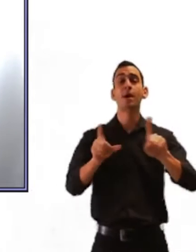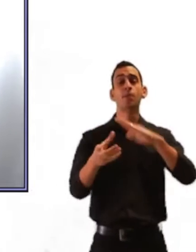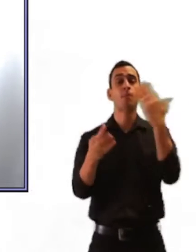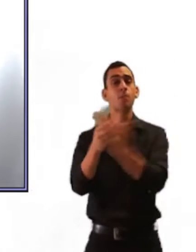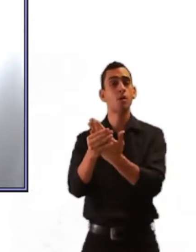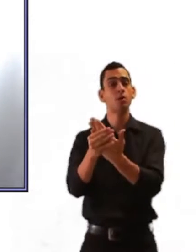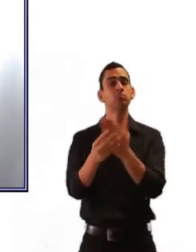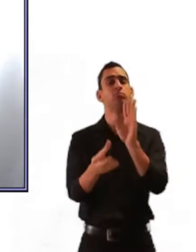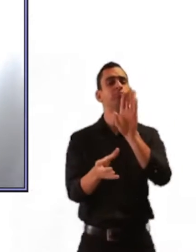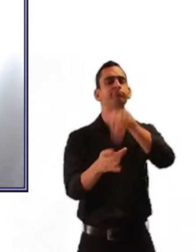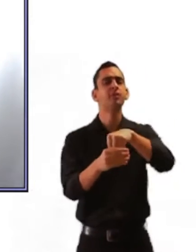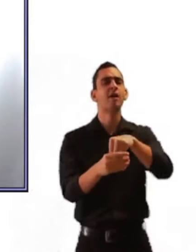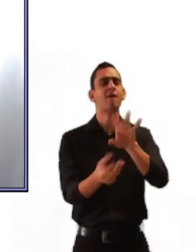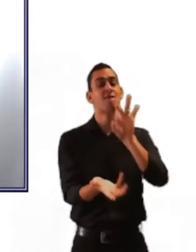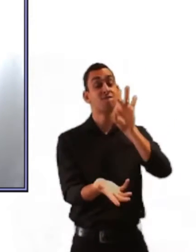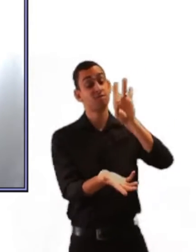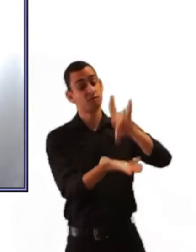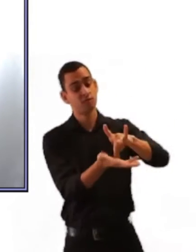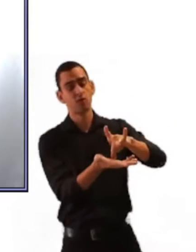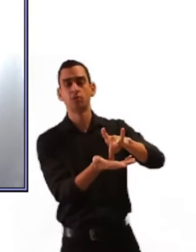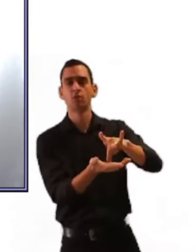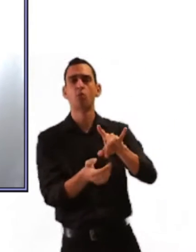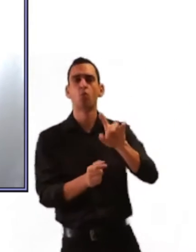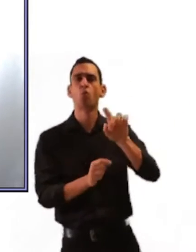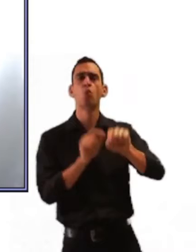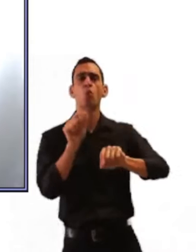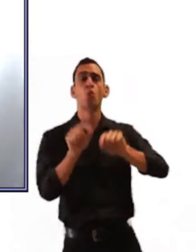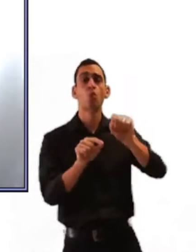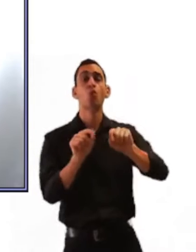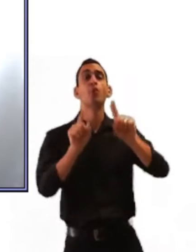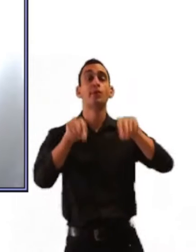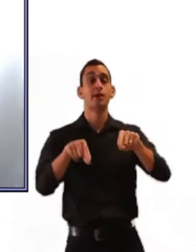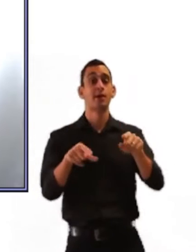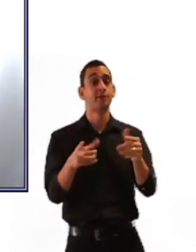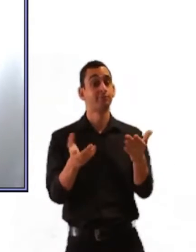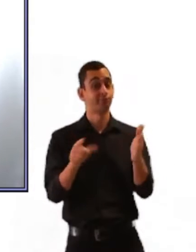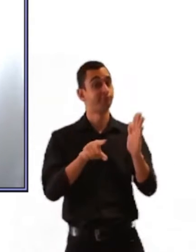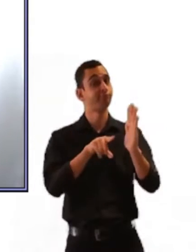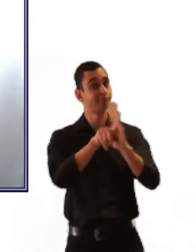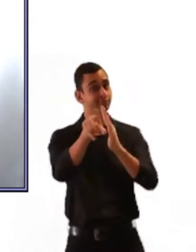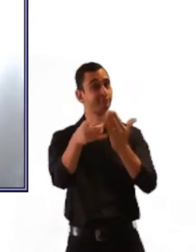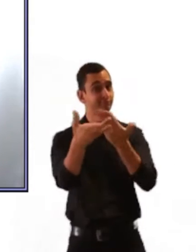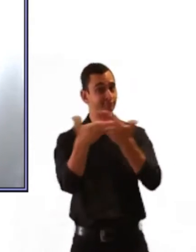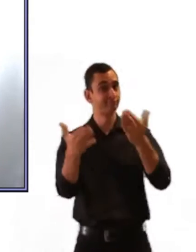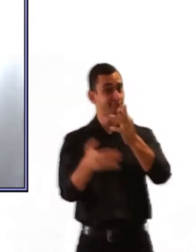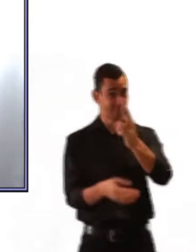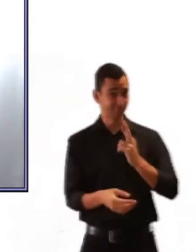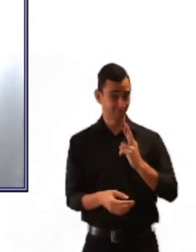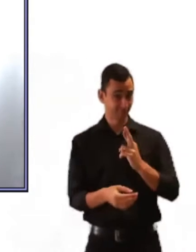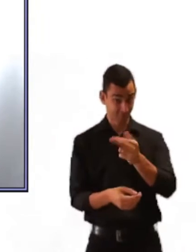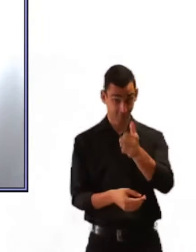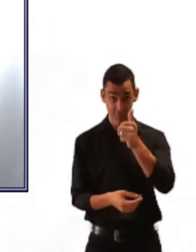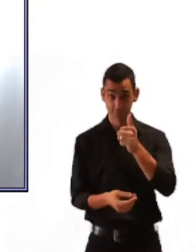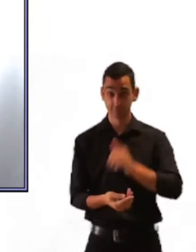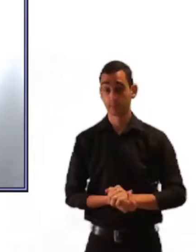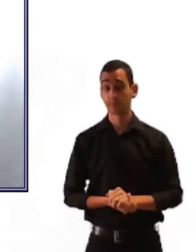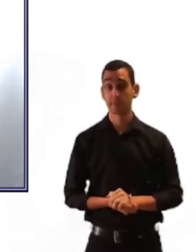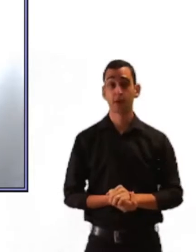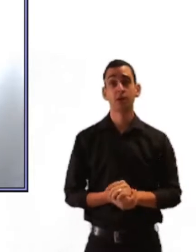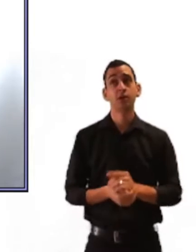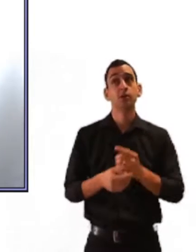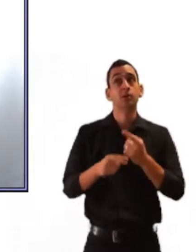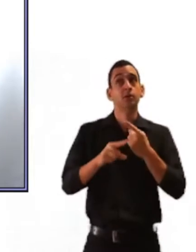o processo? Essa é uma pergunta muito interessante, porque se a gente for fazer uma análise simplista,